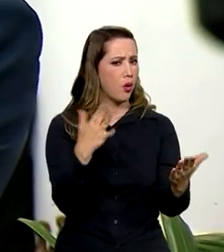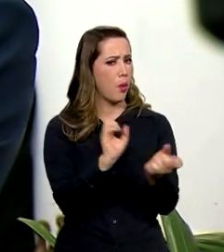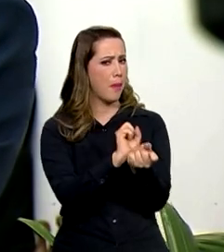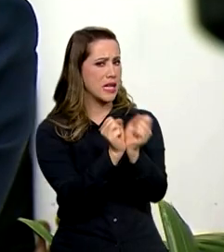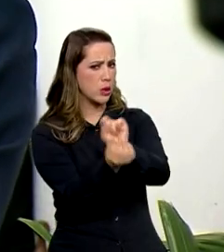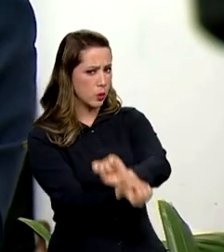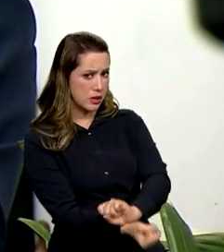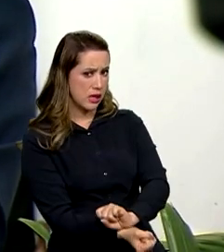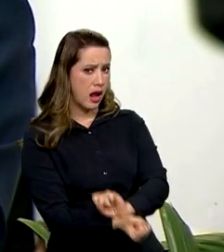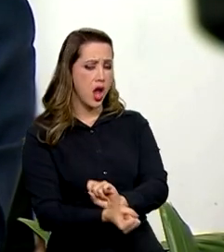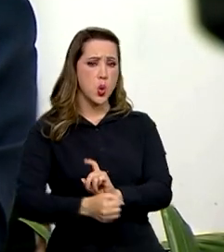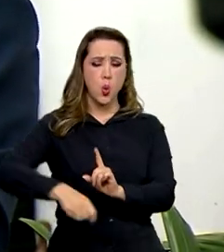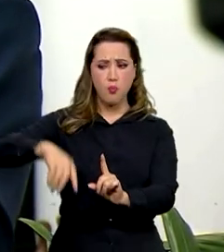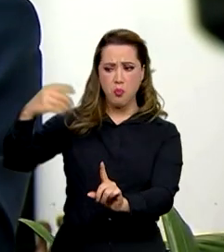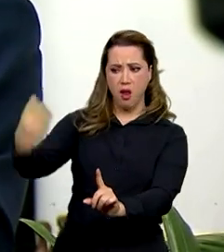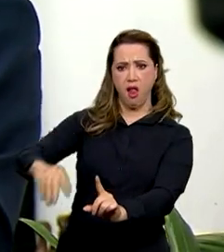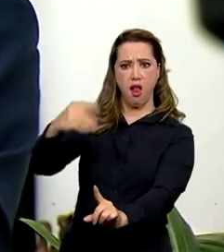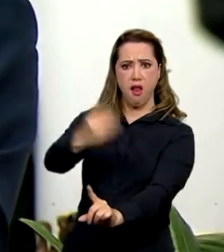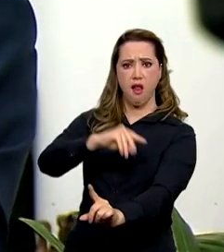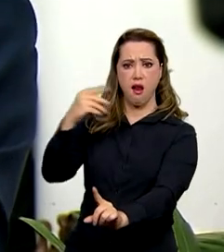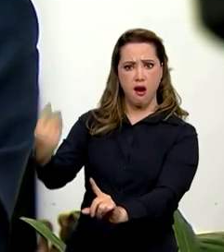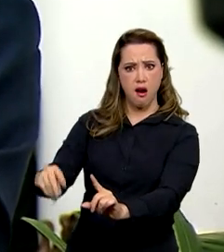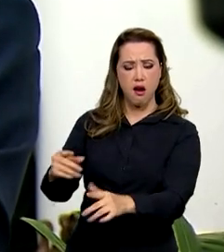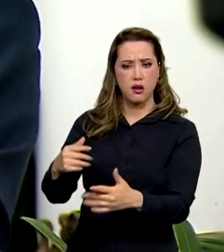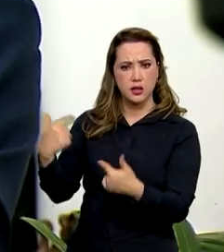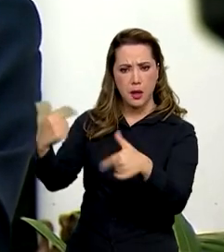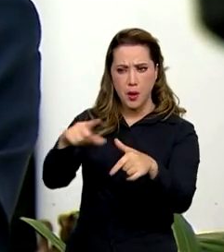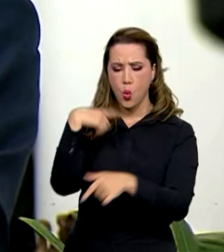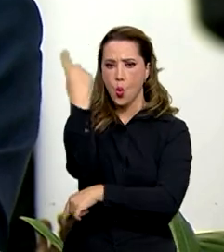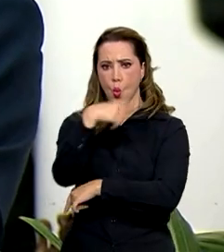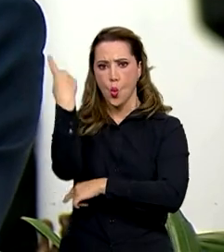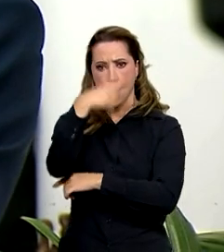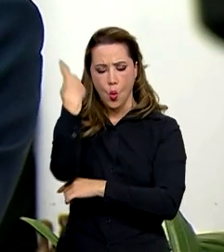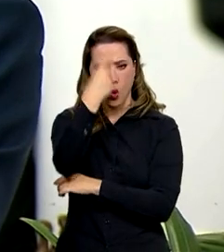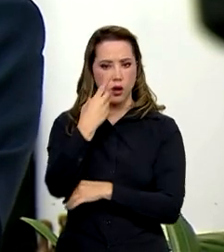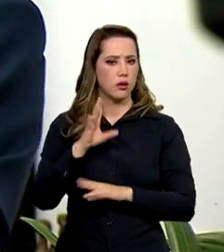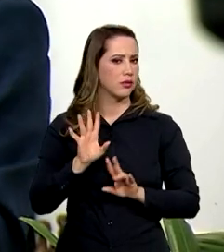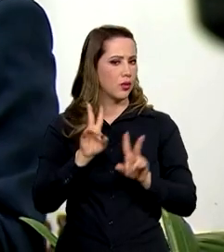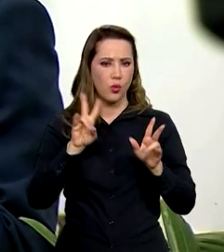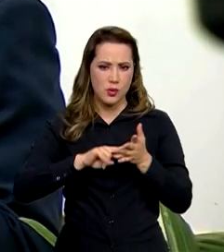da exploração do trabalho, simplesmente por uma questão econômica, não ajuda ninguém.